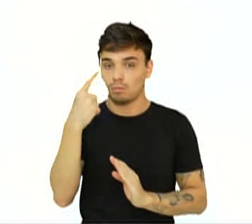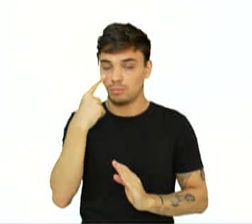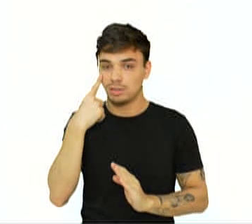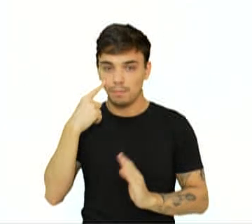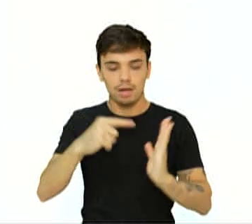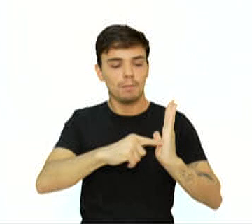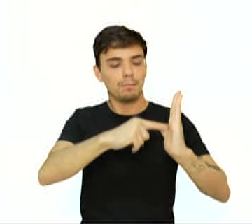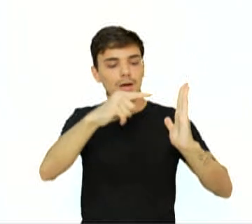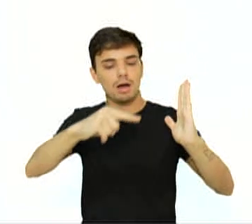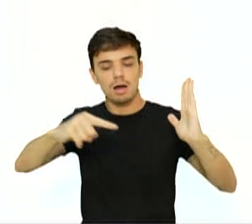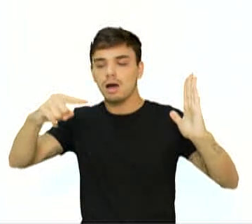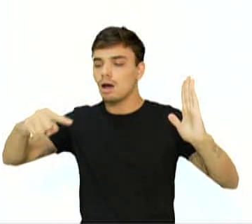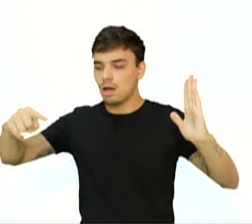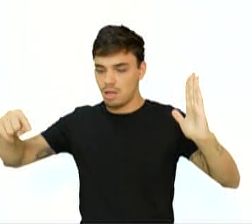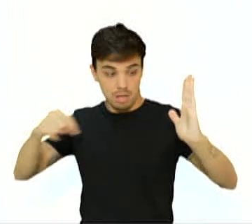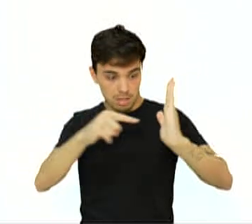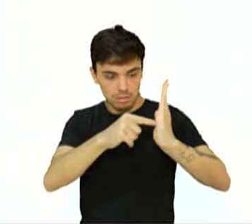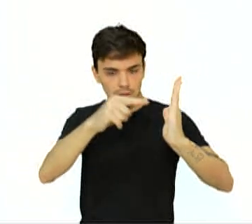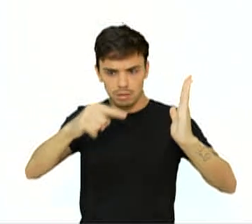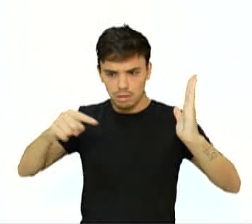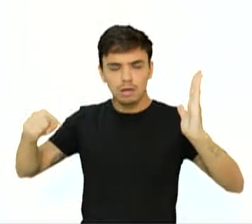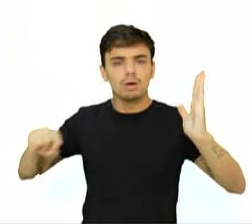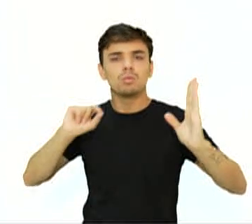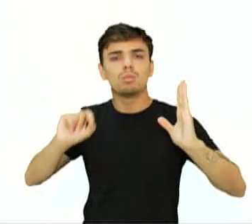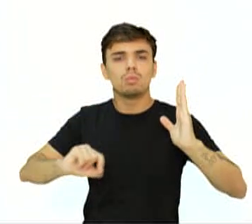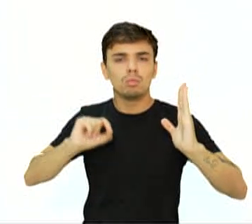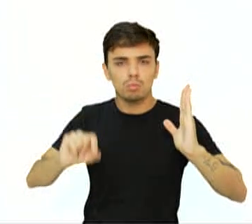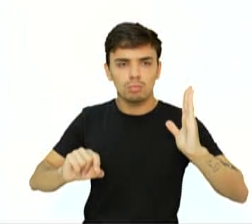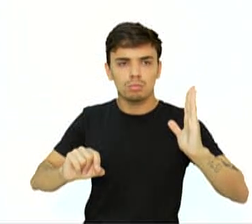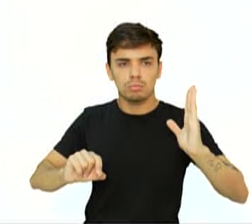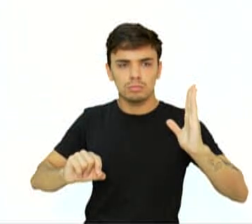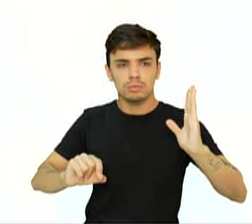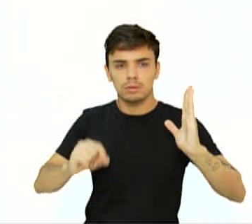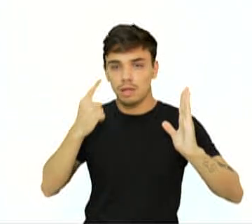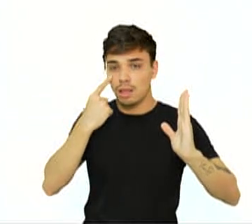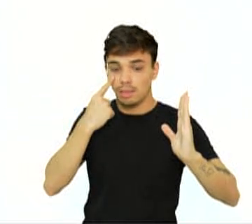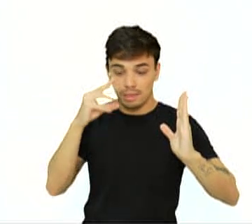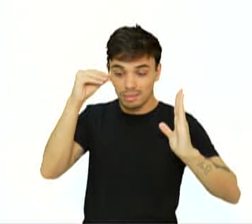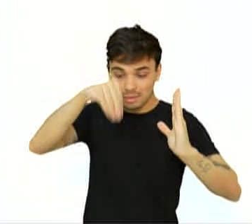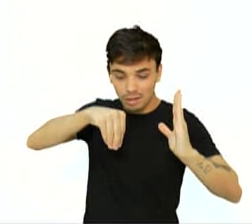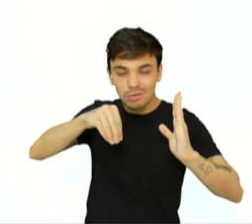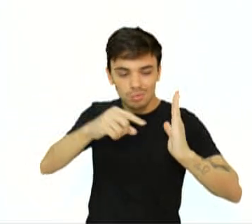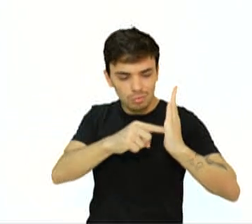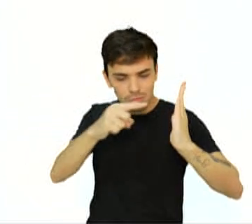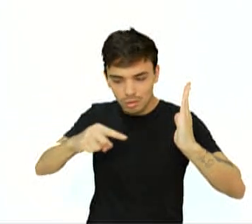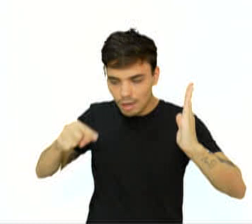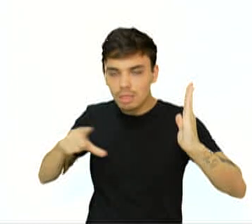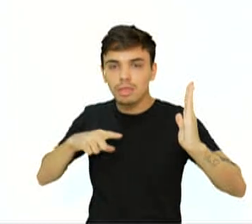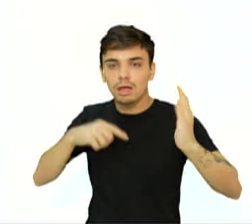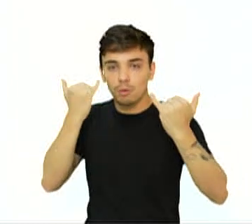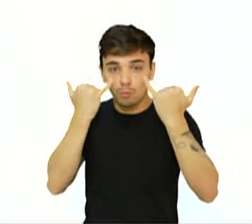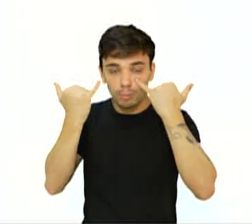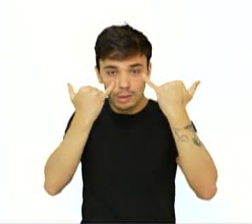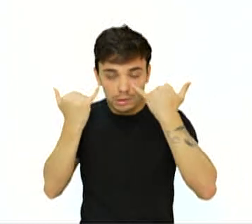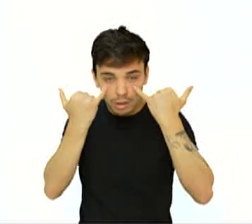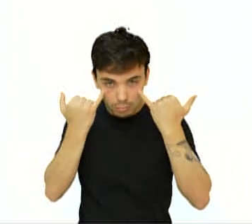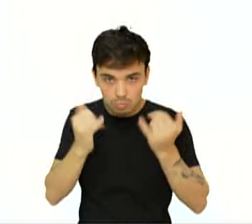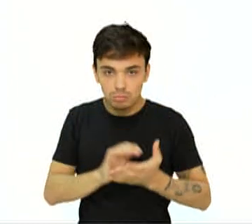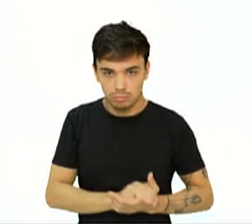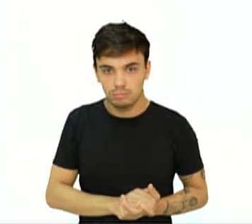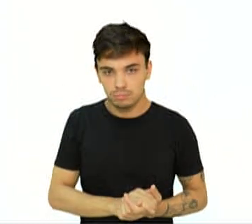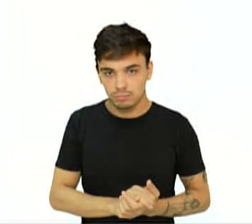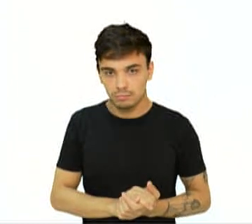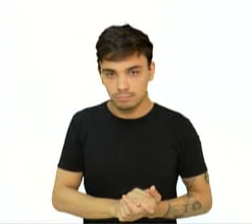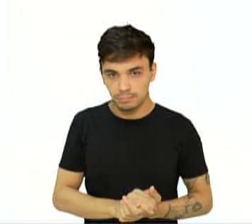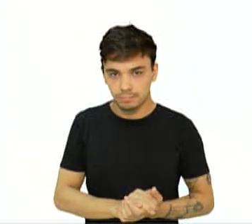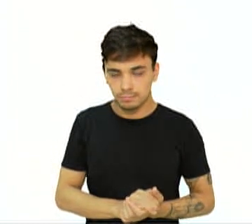e vai inserir nessa onda comum informação. Então essa onda ela vai agregar informação.